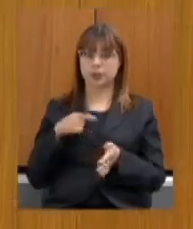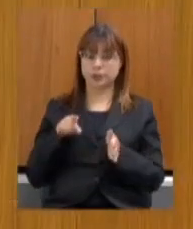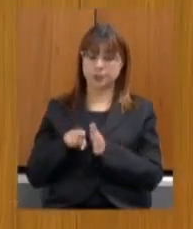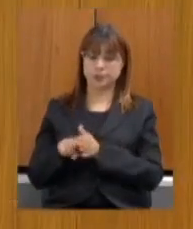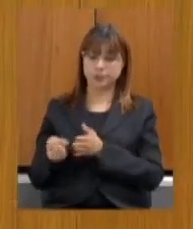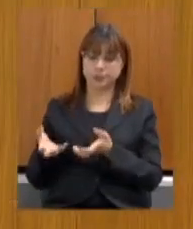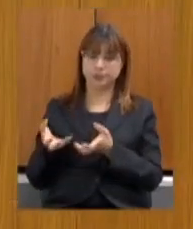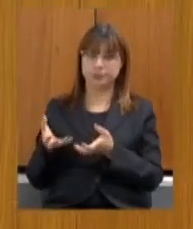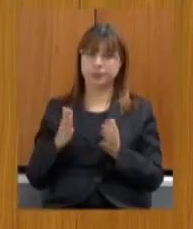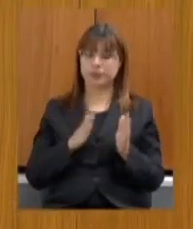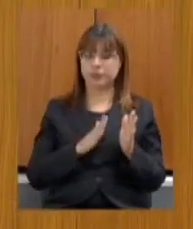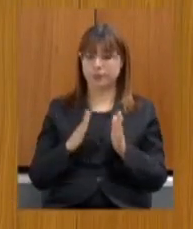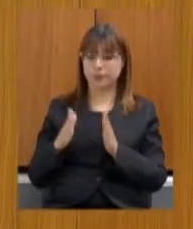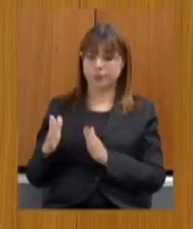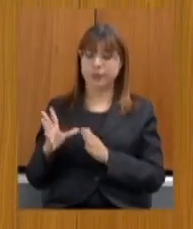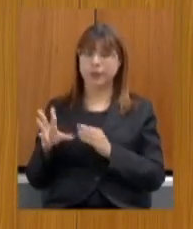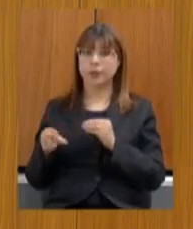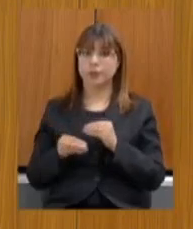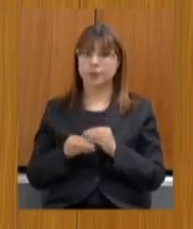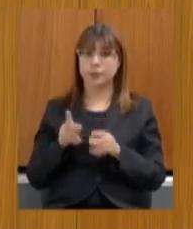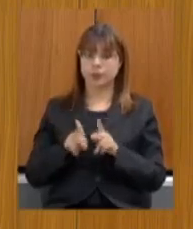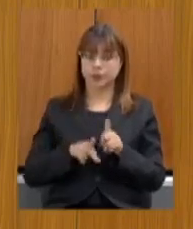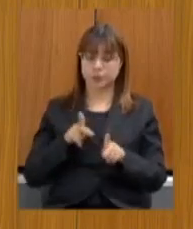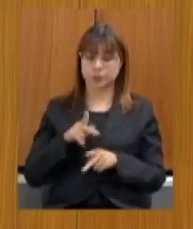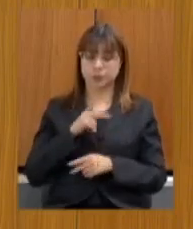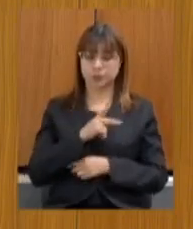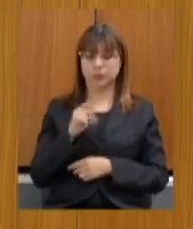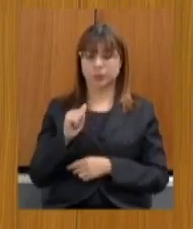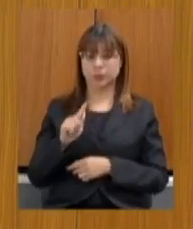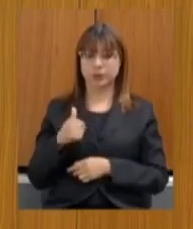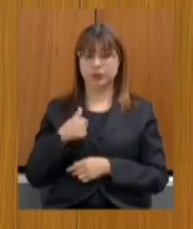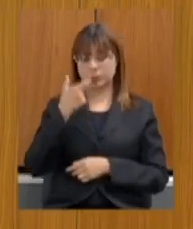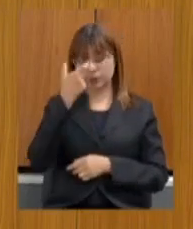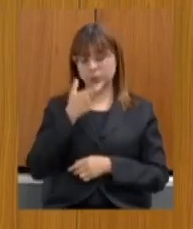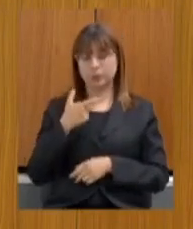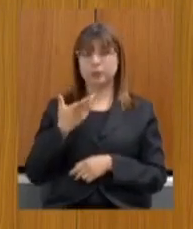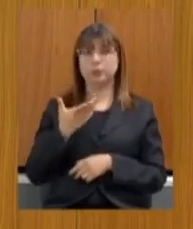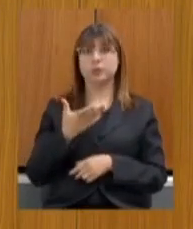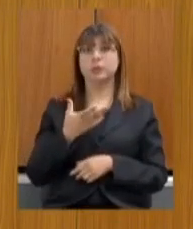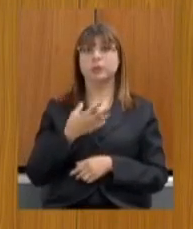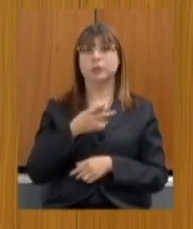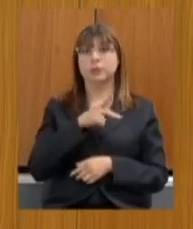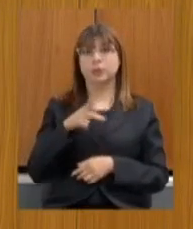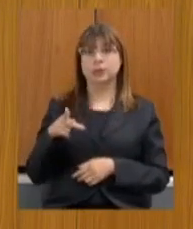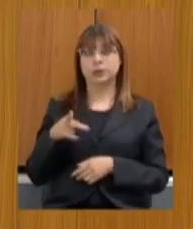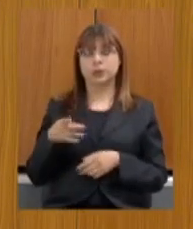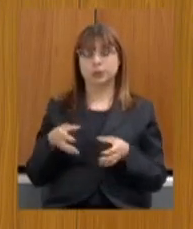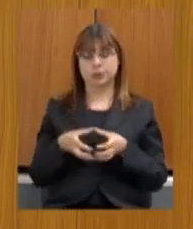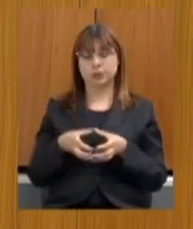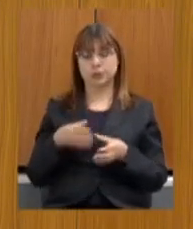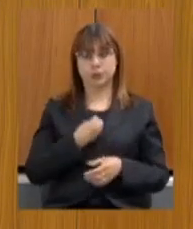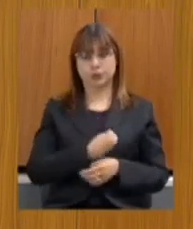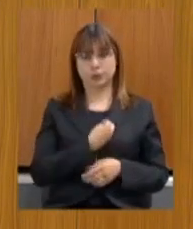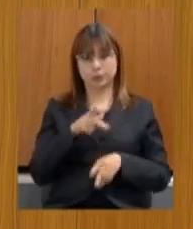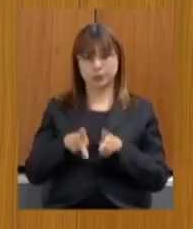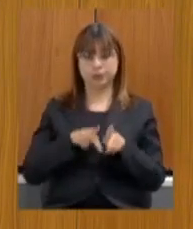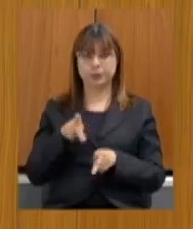sobre o processo das emendas populares do IPAG. Eu sou presidente da Comissão de Participação Popular e,